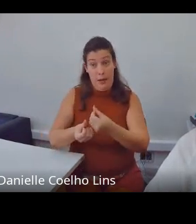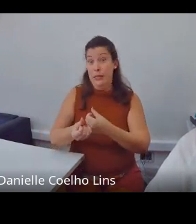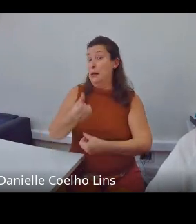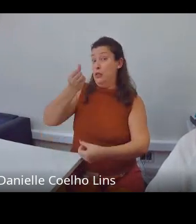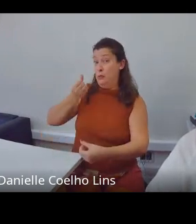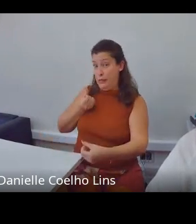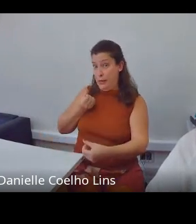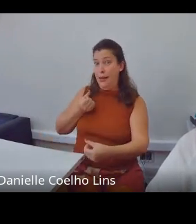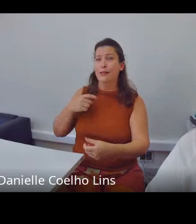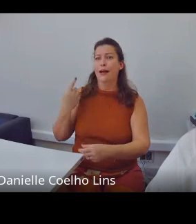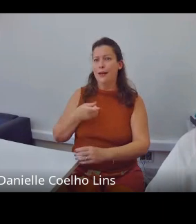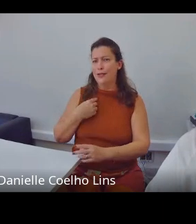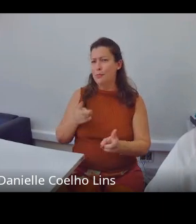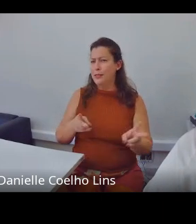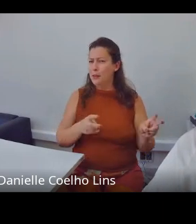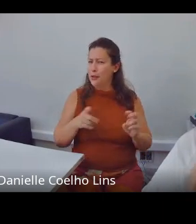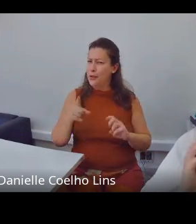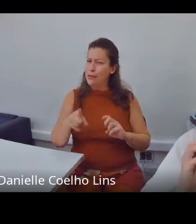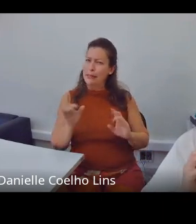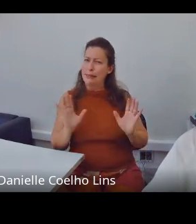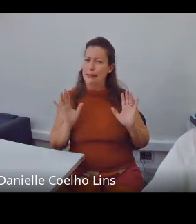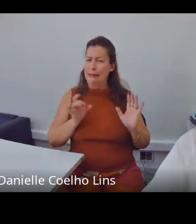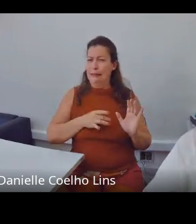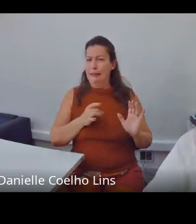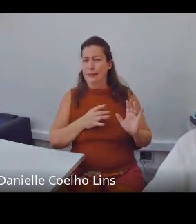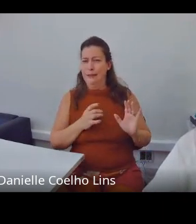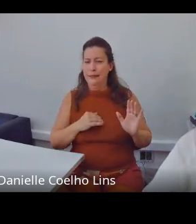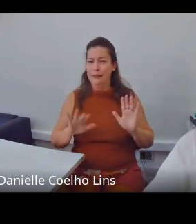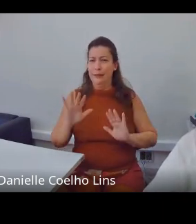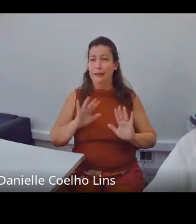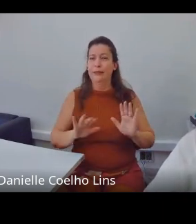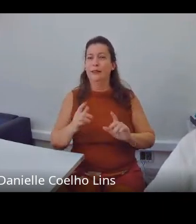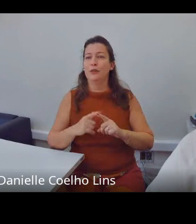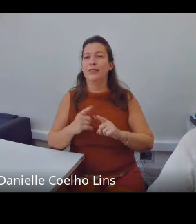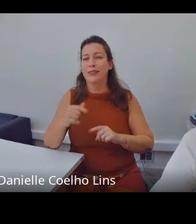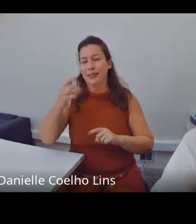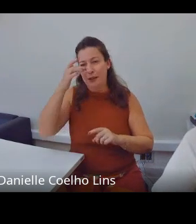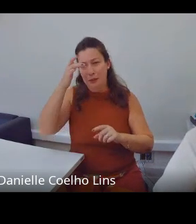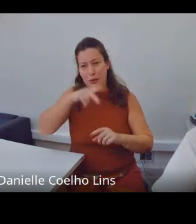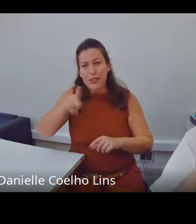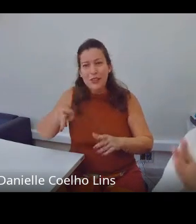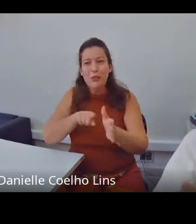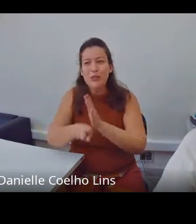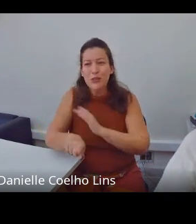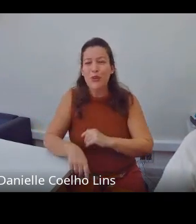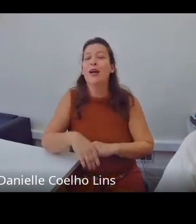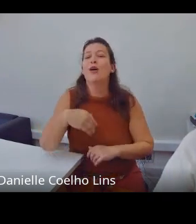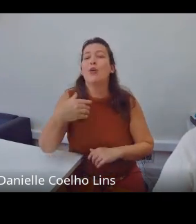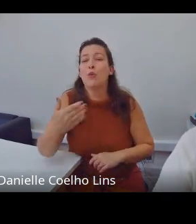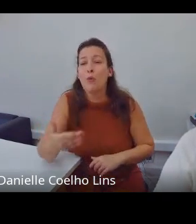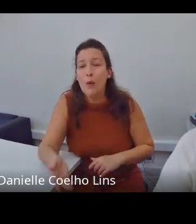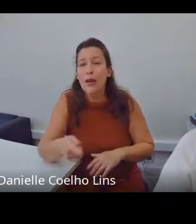os alunos ficaram bastante receosos com aquela pergunta que os professores inseriram no slide, né? Qual é o